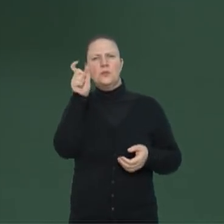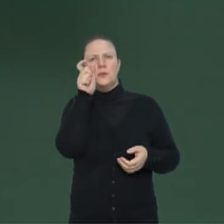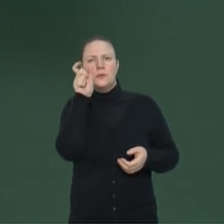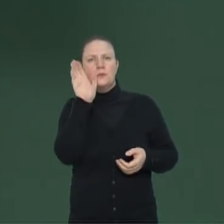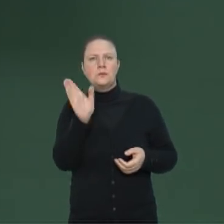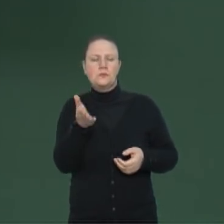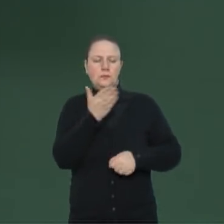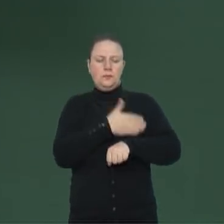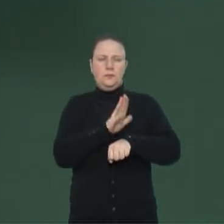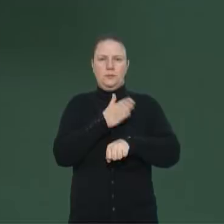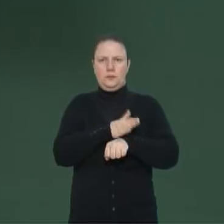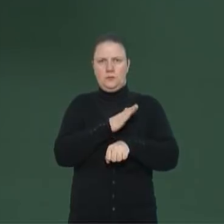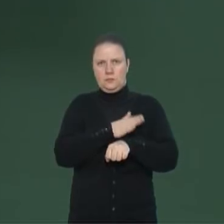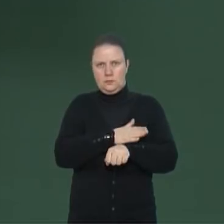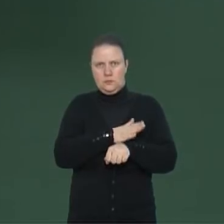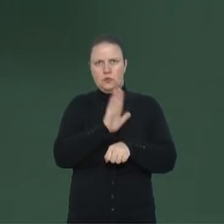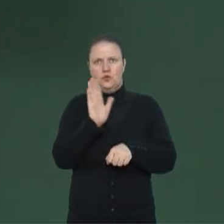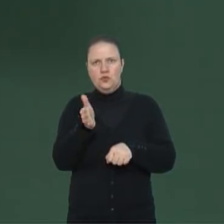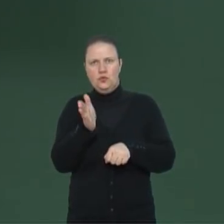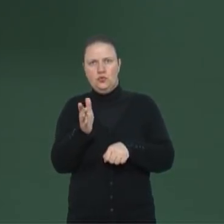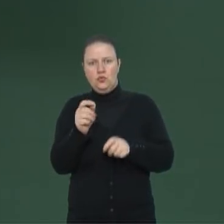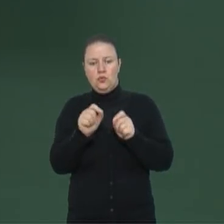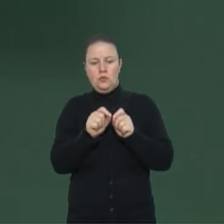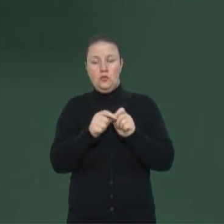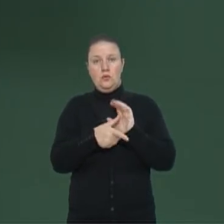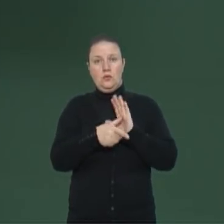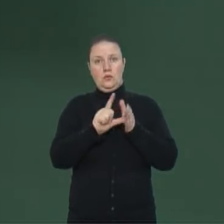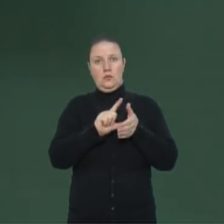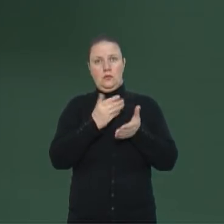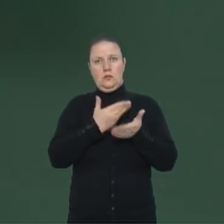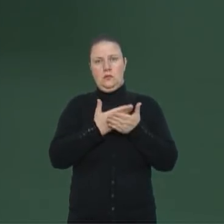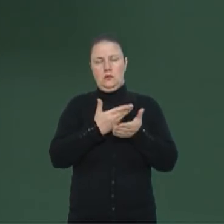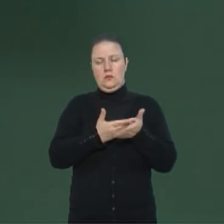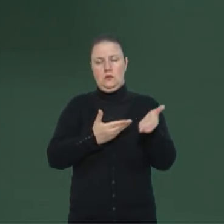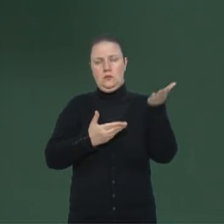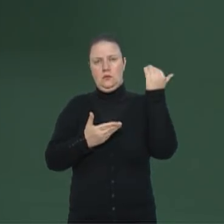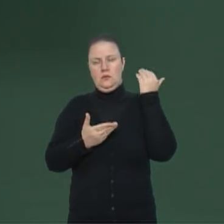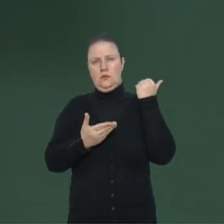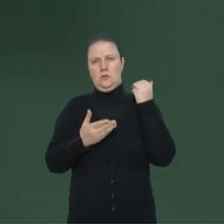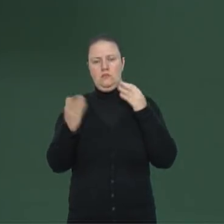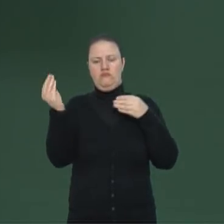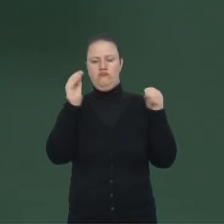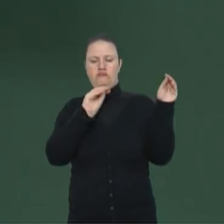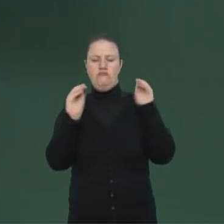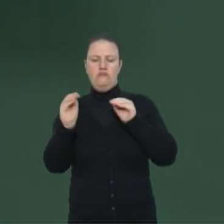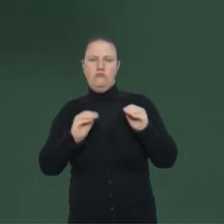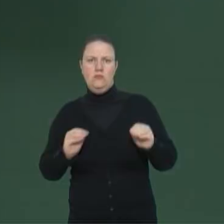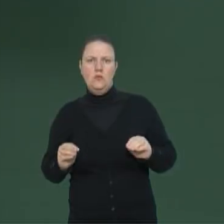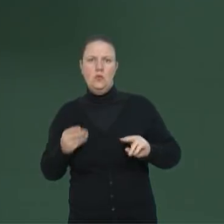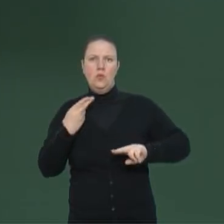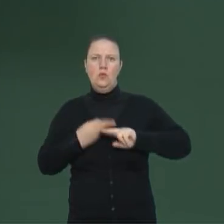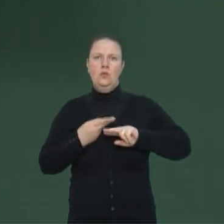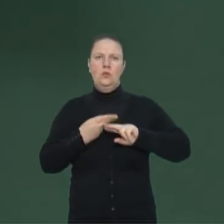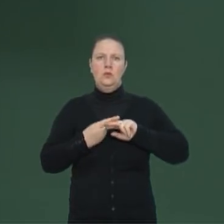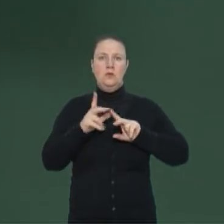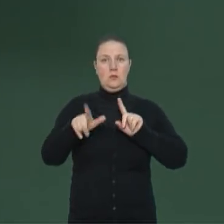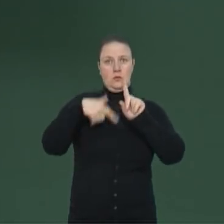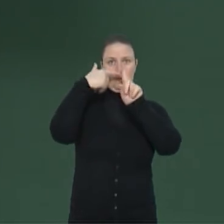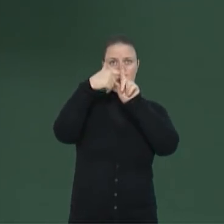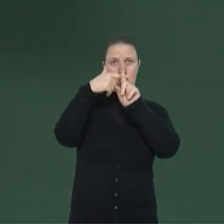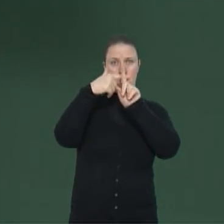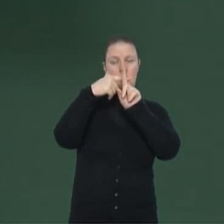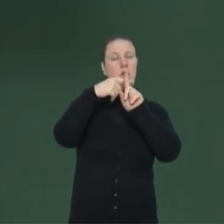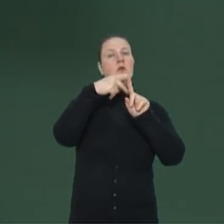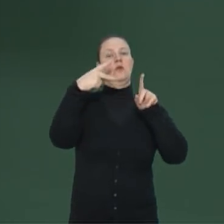né, estava fazendo antes, nas aulas anteriores. Resolvendo essa parte, você resolve uma vez utilizando mais e outra